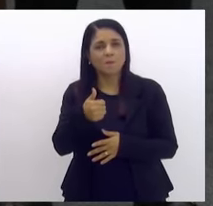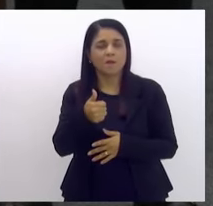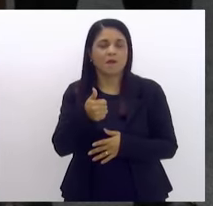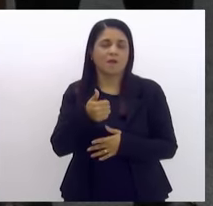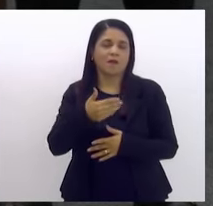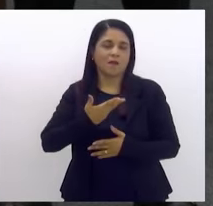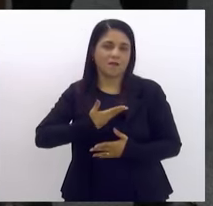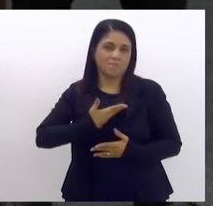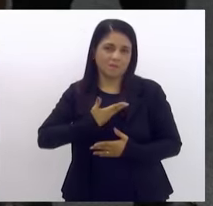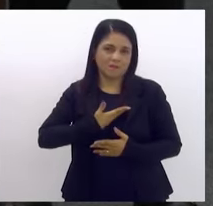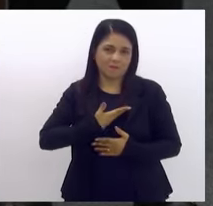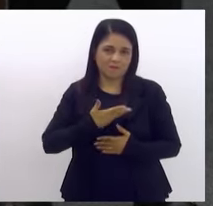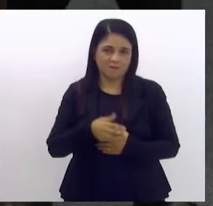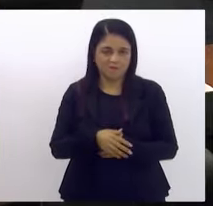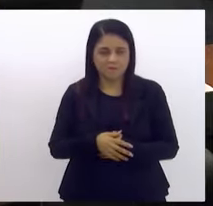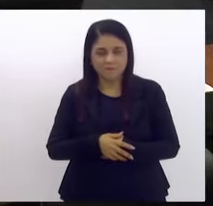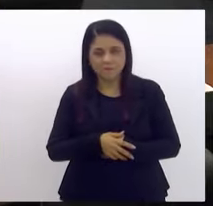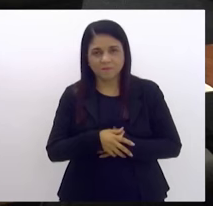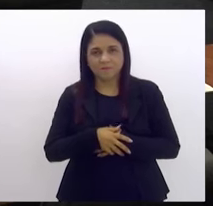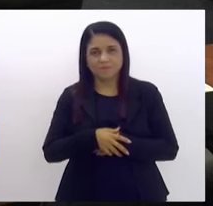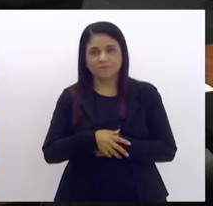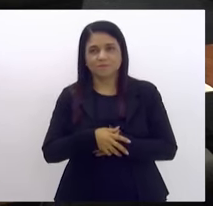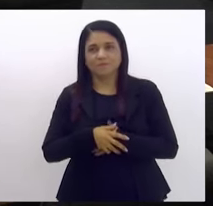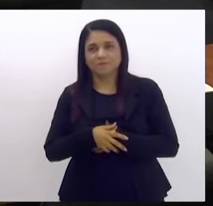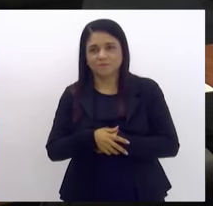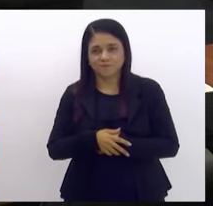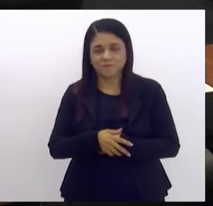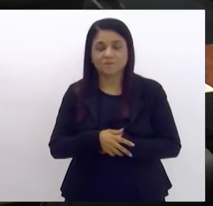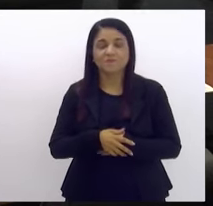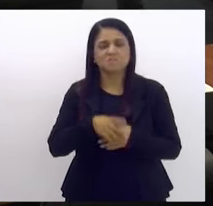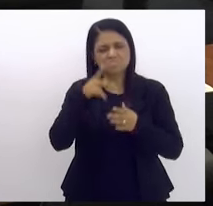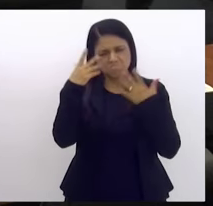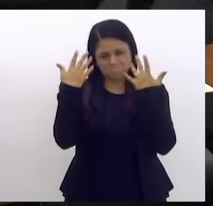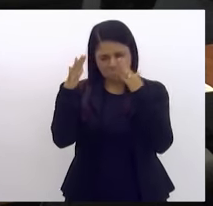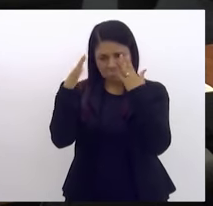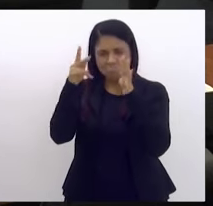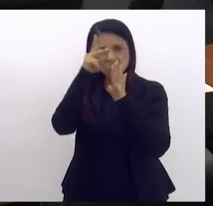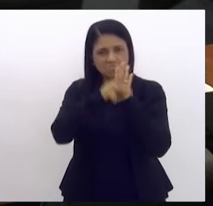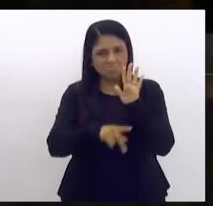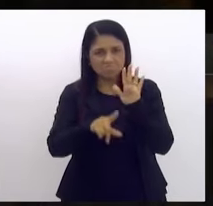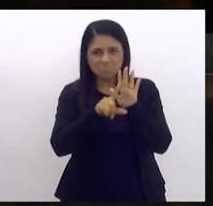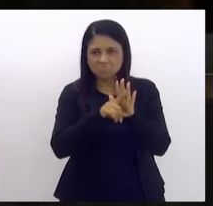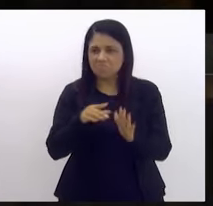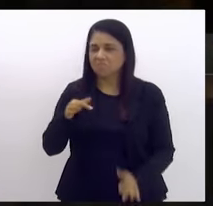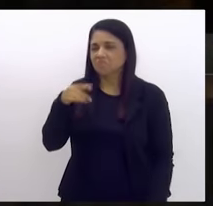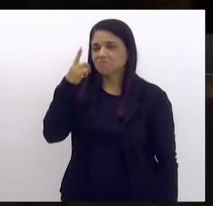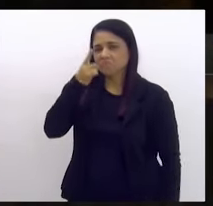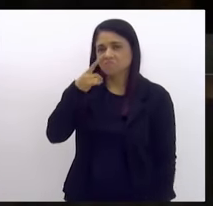bicicleta. Parabéns aí por esse projeto, nosso nobre deputado Flávio Serafim.